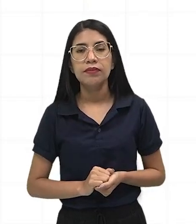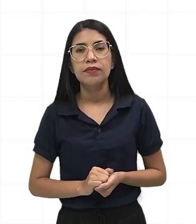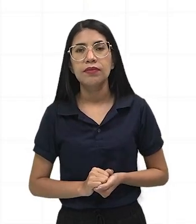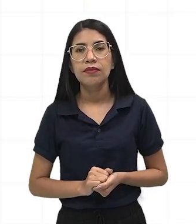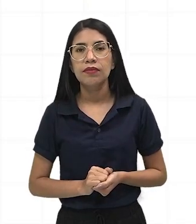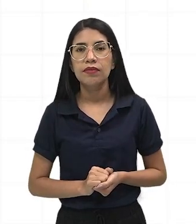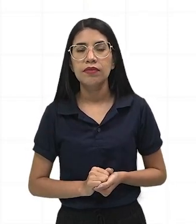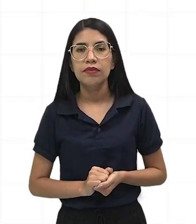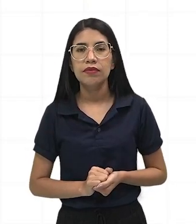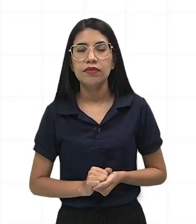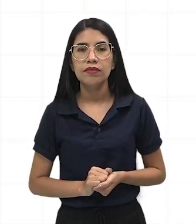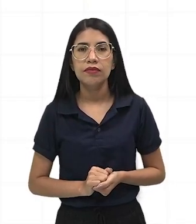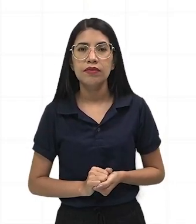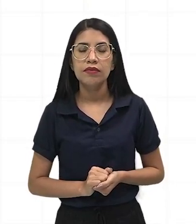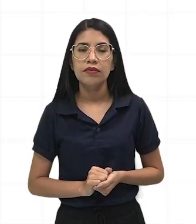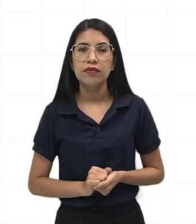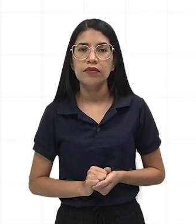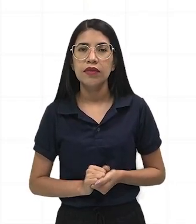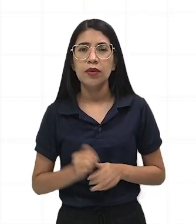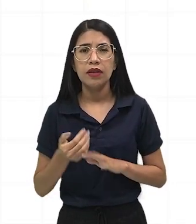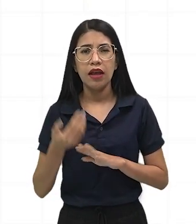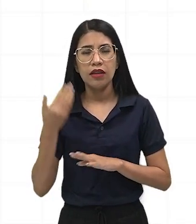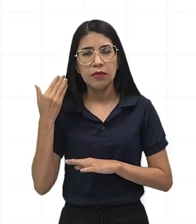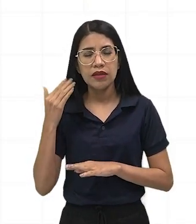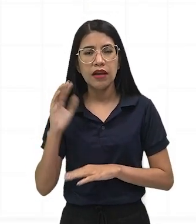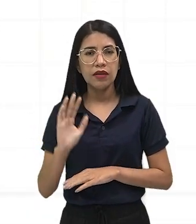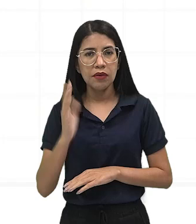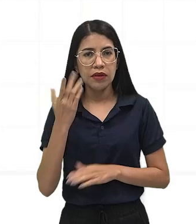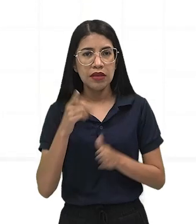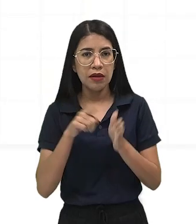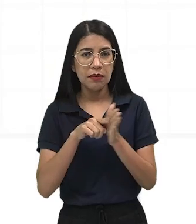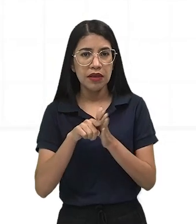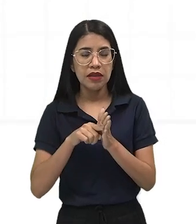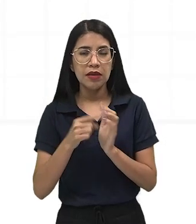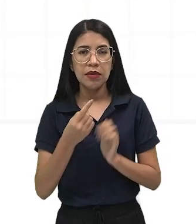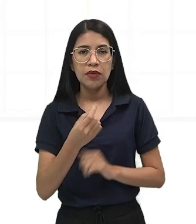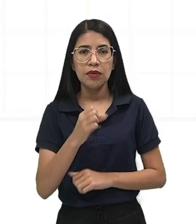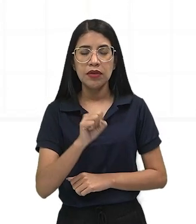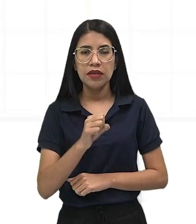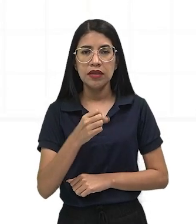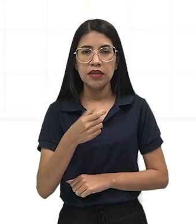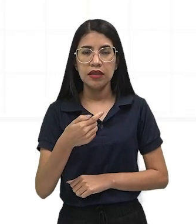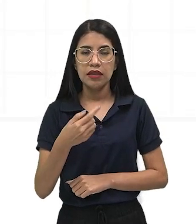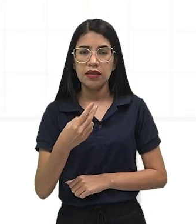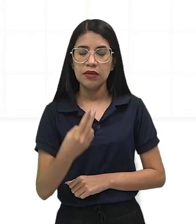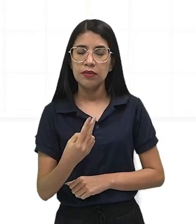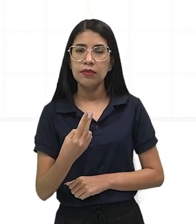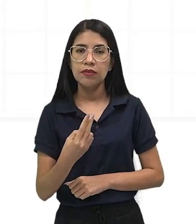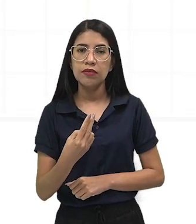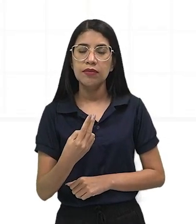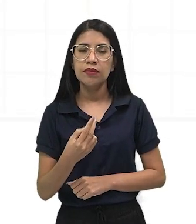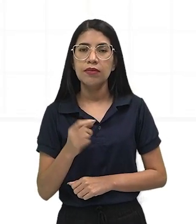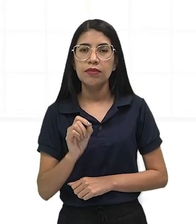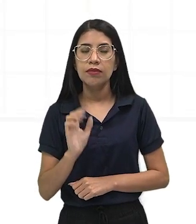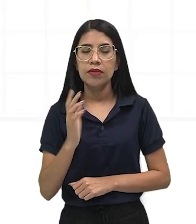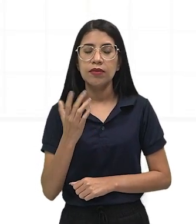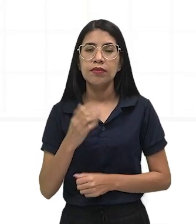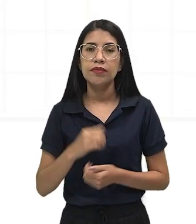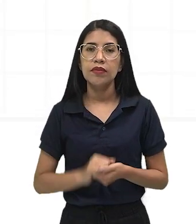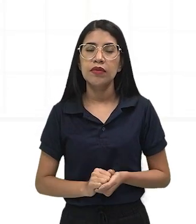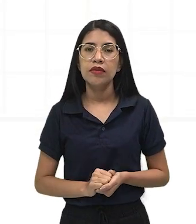esse censo lá, nessa época, em 1872, ele foi